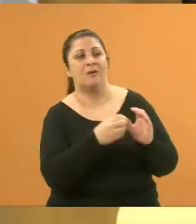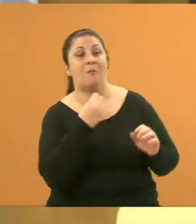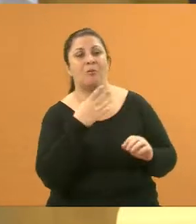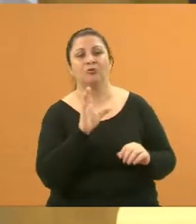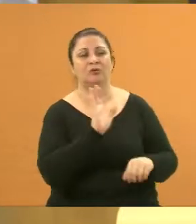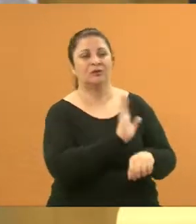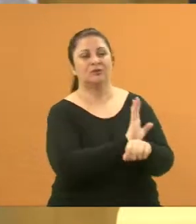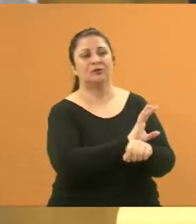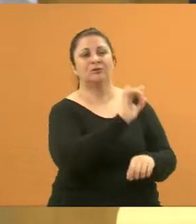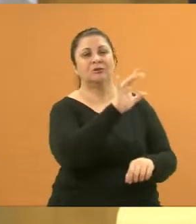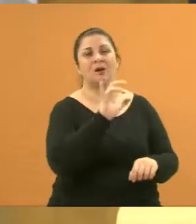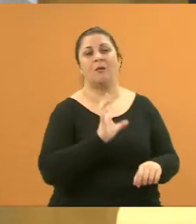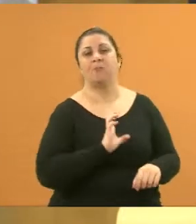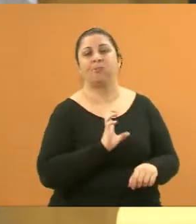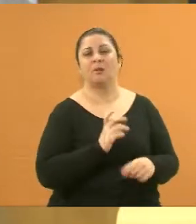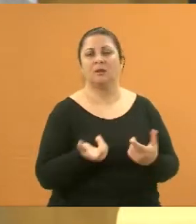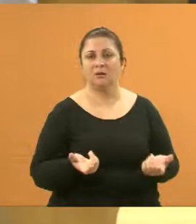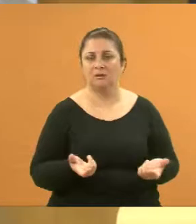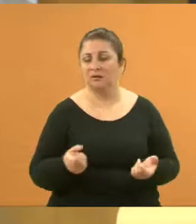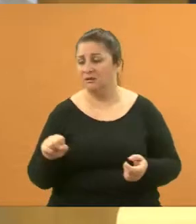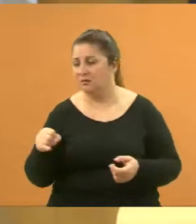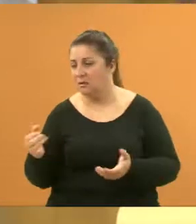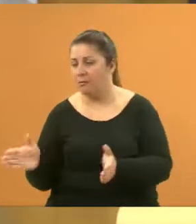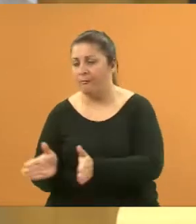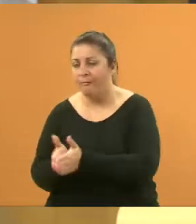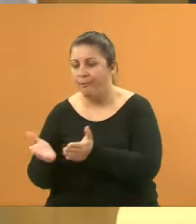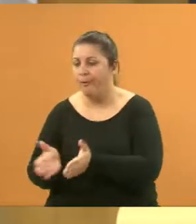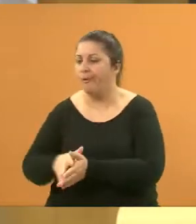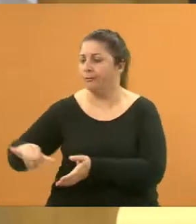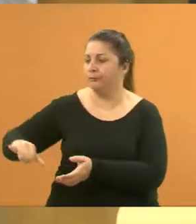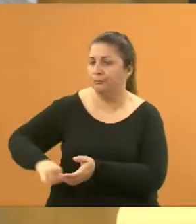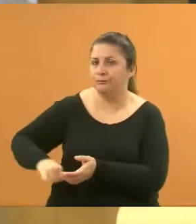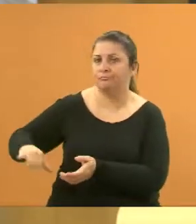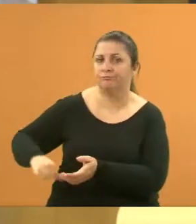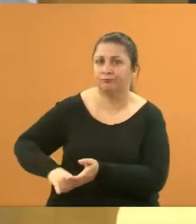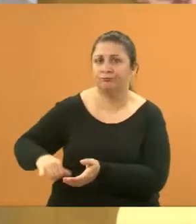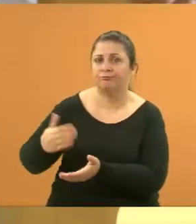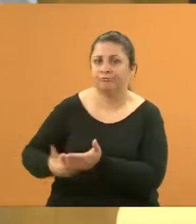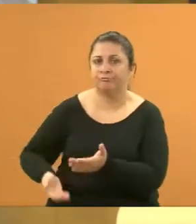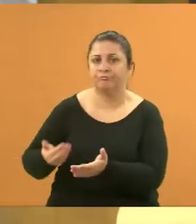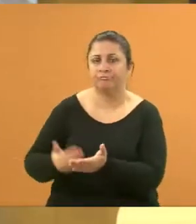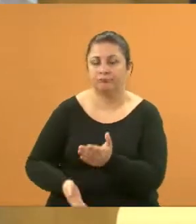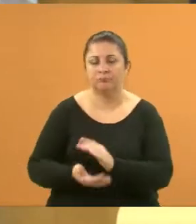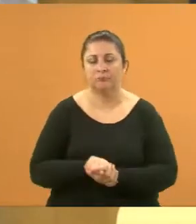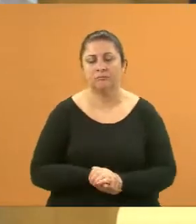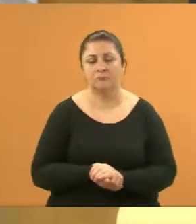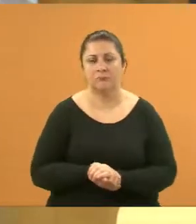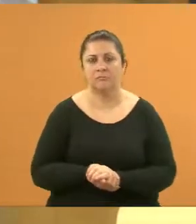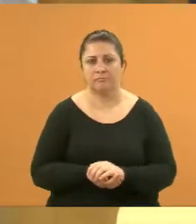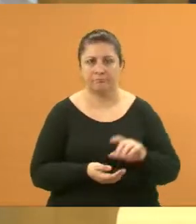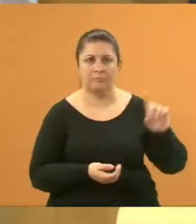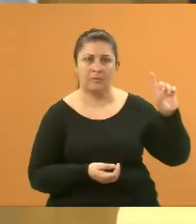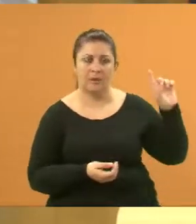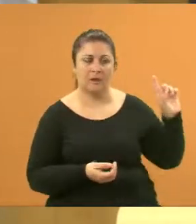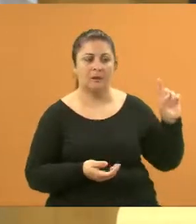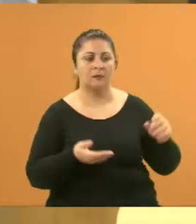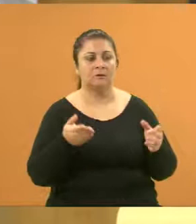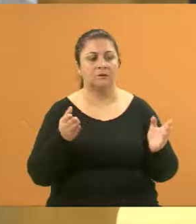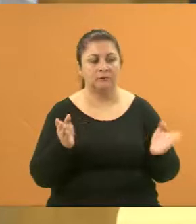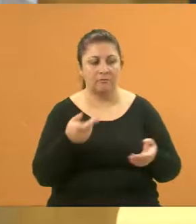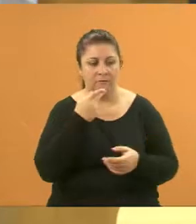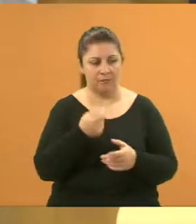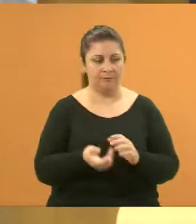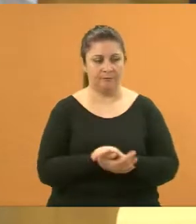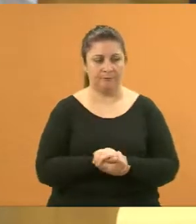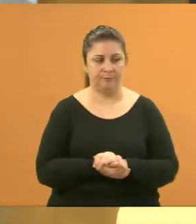tem e quem não tem, sofrendo cada vez mais. E aqui eu já disse nessa casa,